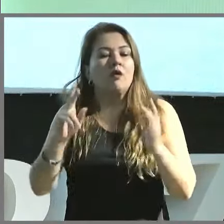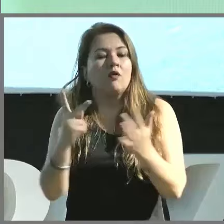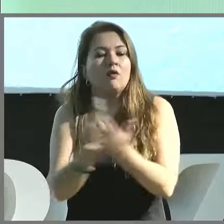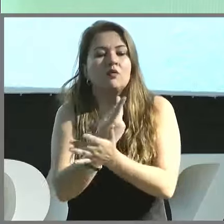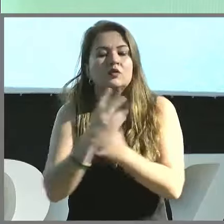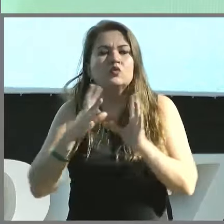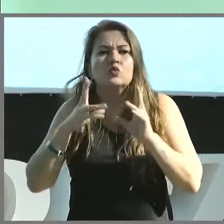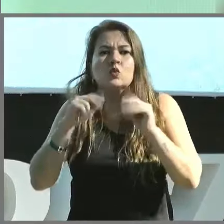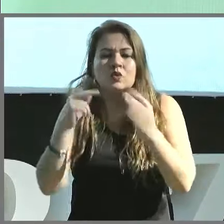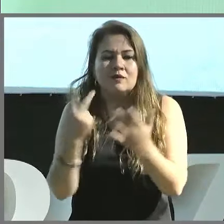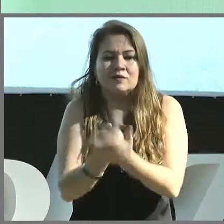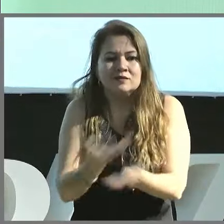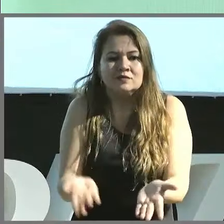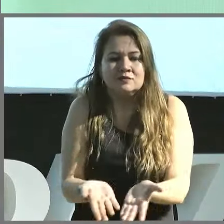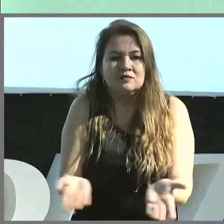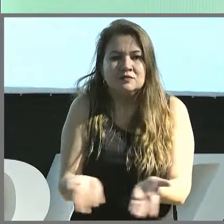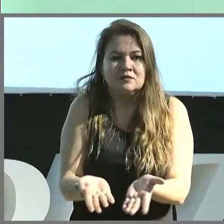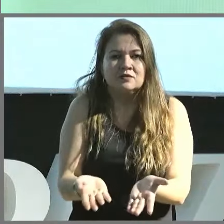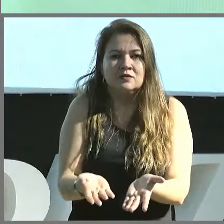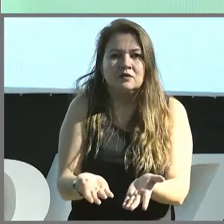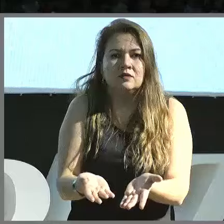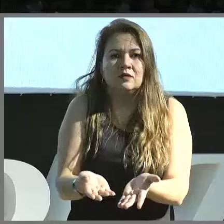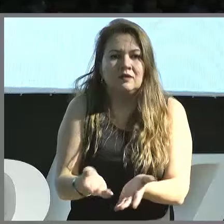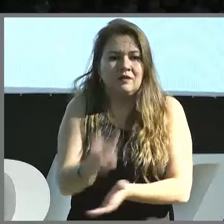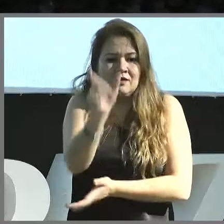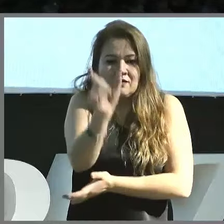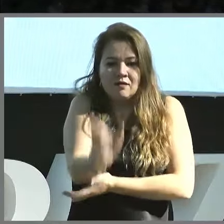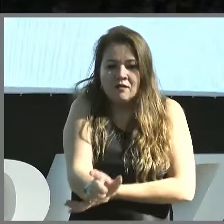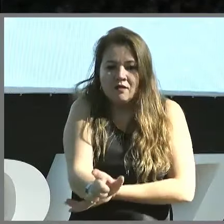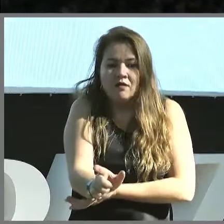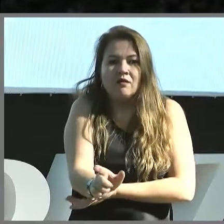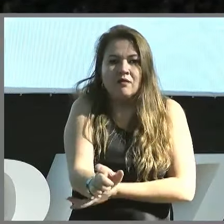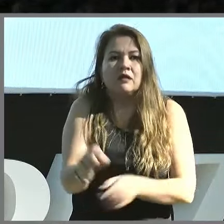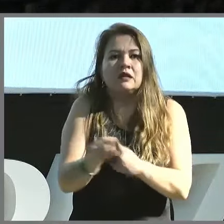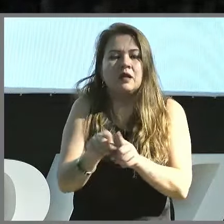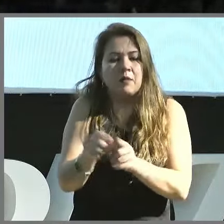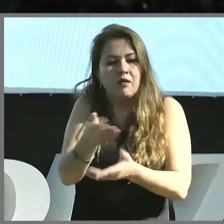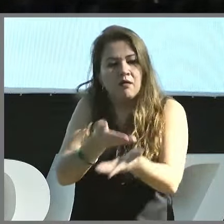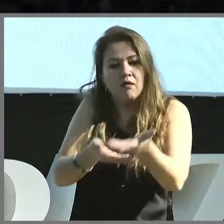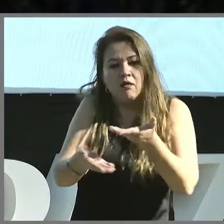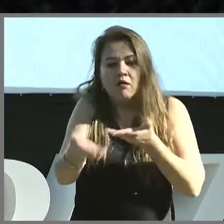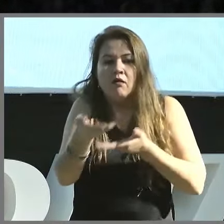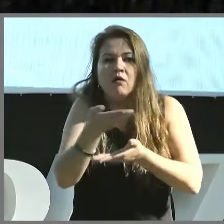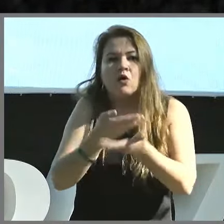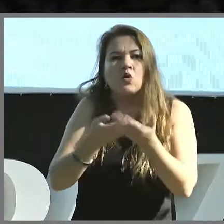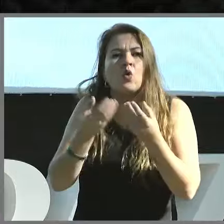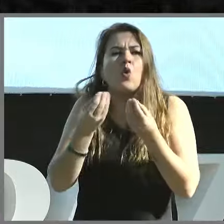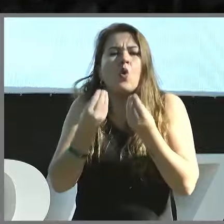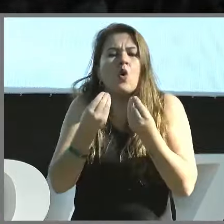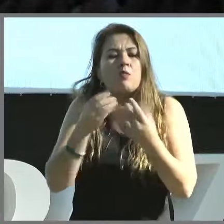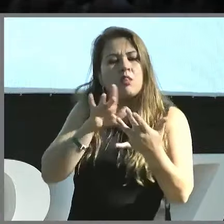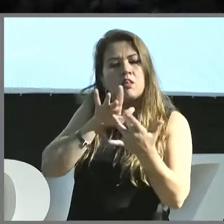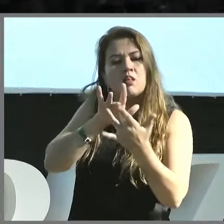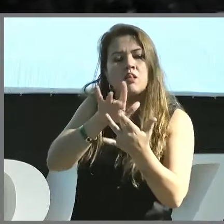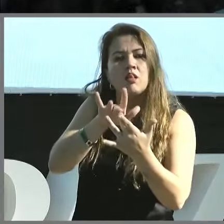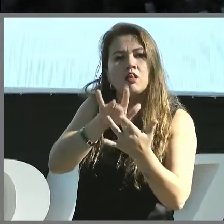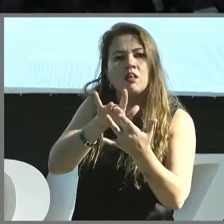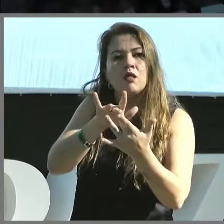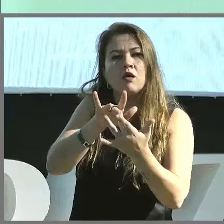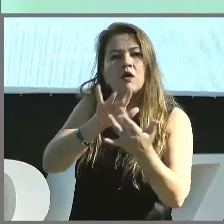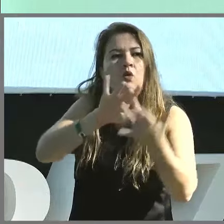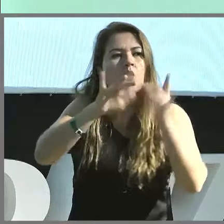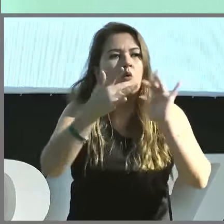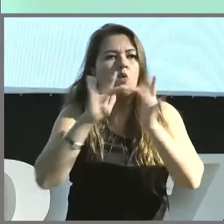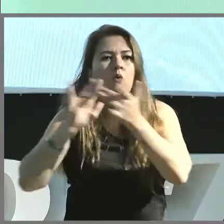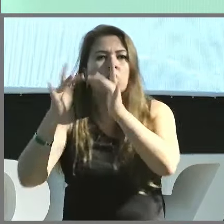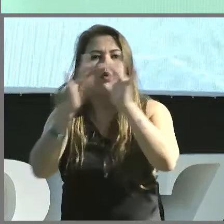estabeleceu entre o homem e a sua relação consigo mesmo e com o outro e com a natureza, hoje